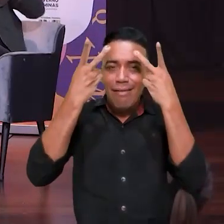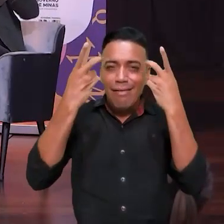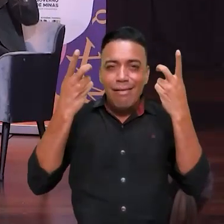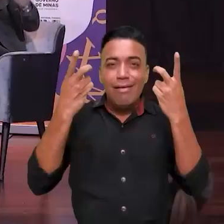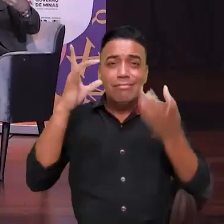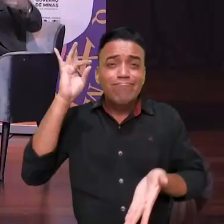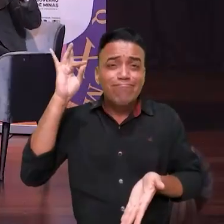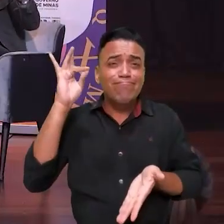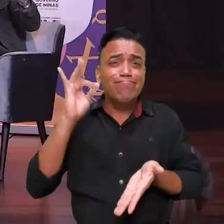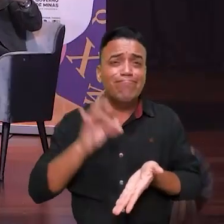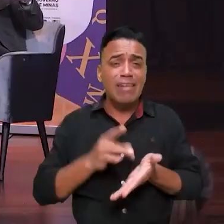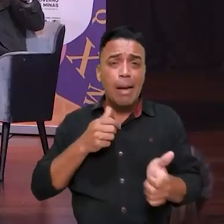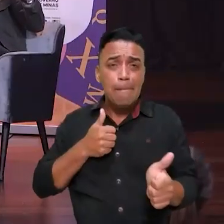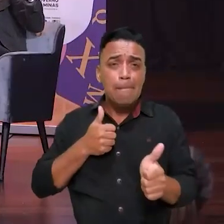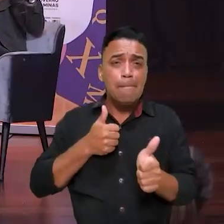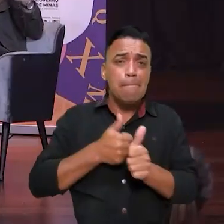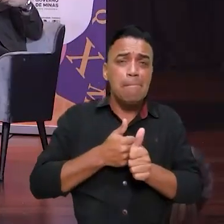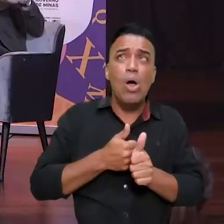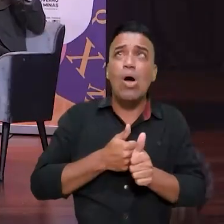de realidades mais próximas,